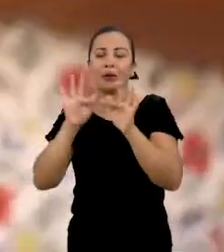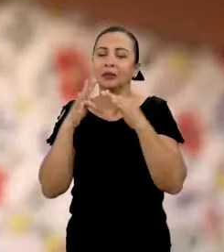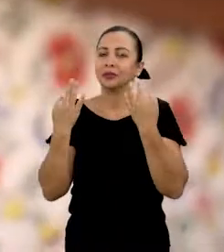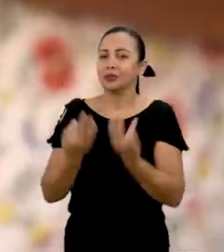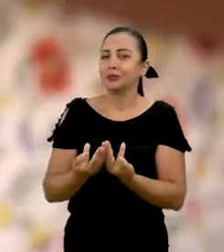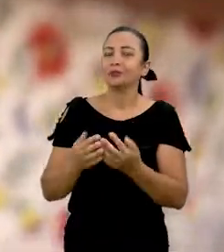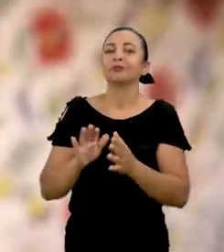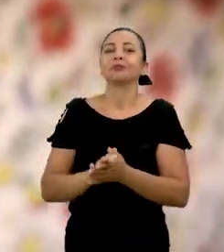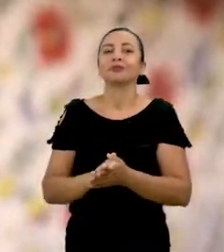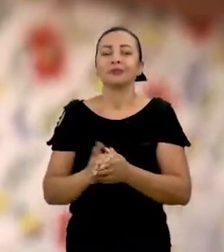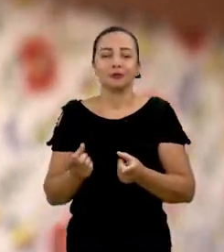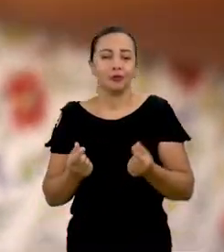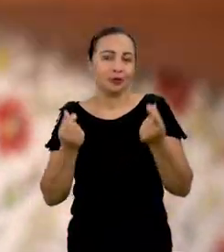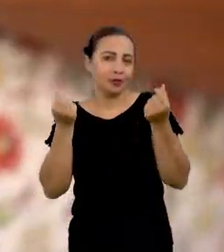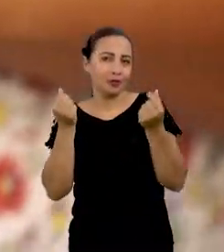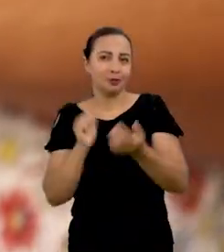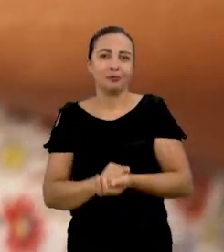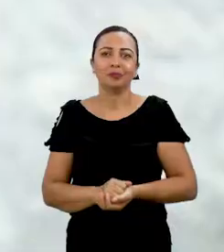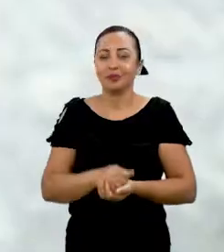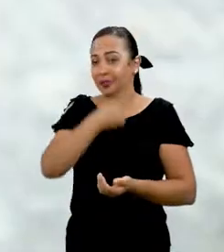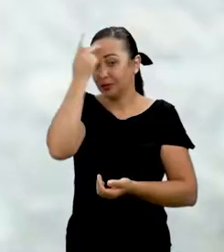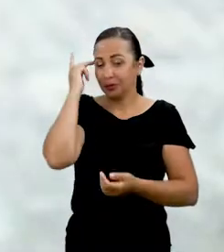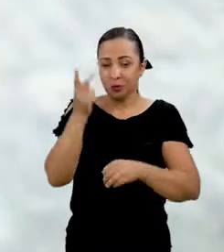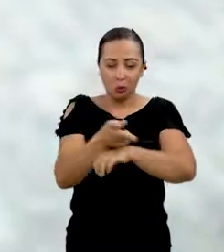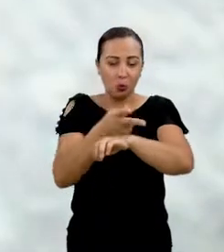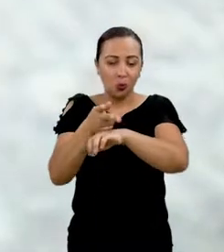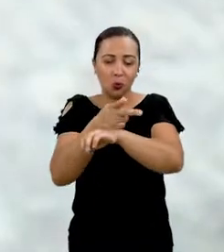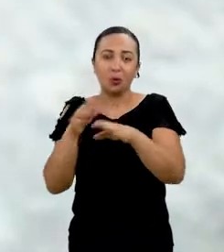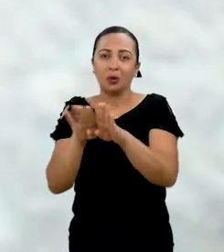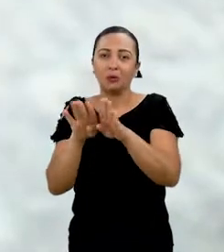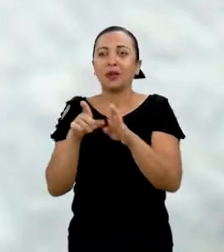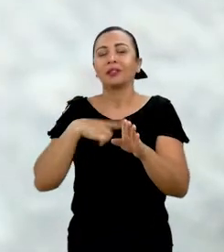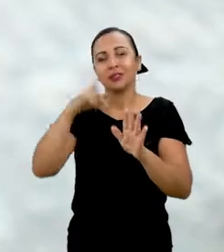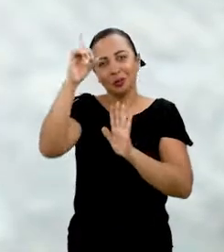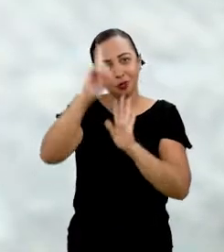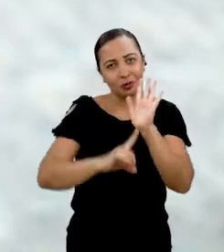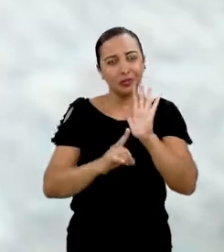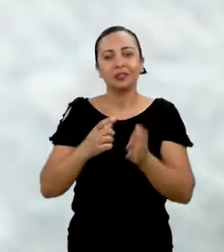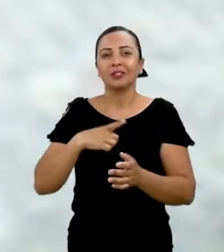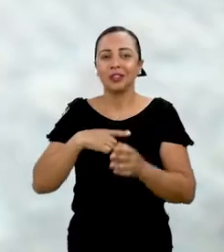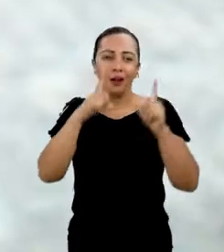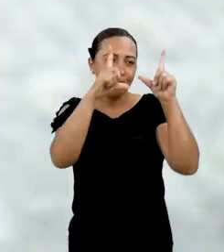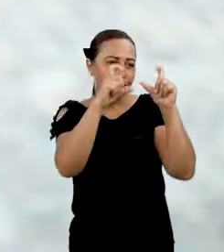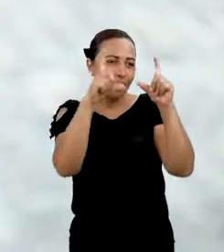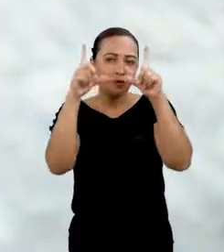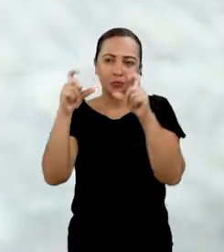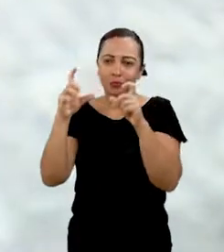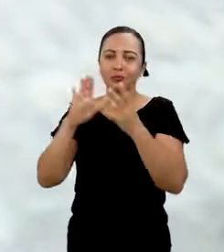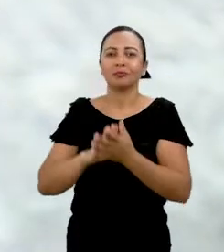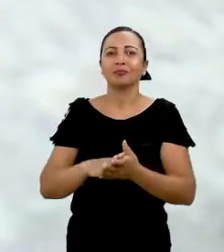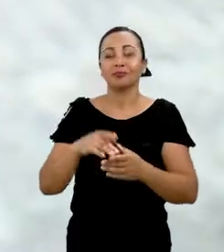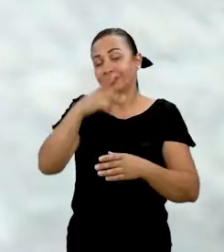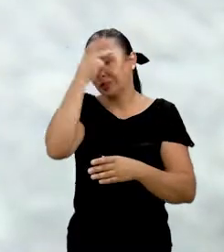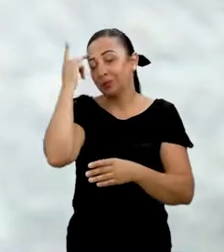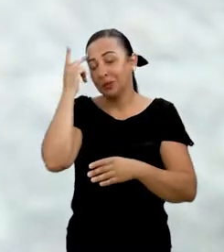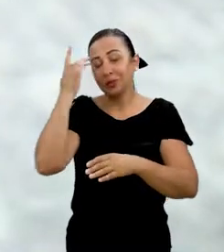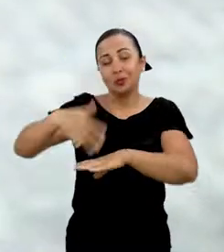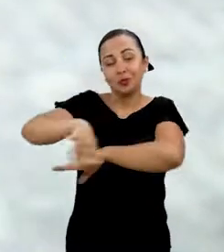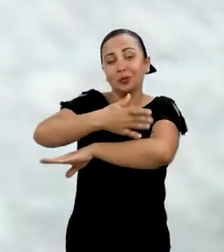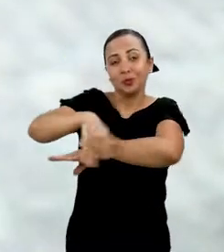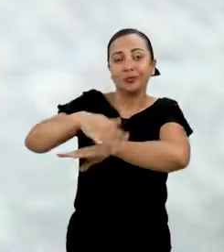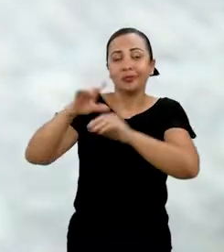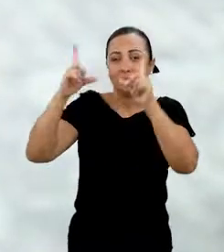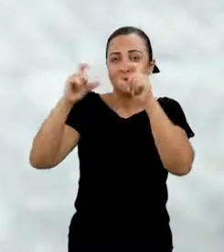social menor financeiramente. E essas pessoas passaram também a ter o direito de serem fotografadas por meio desses